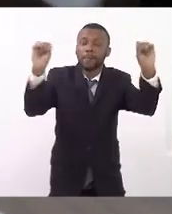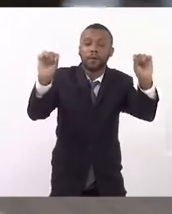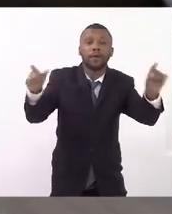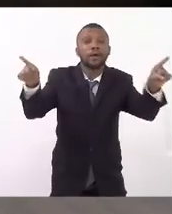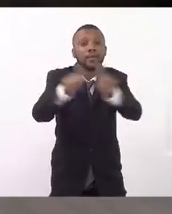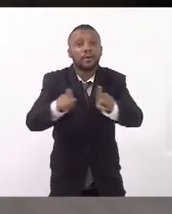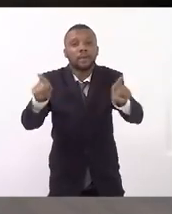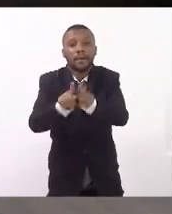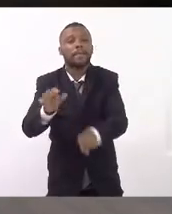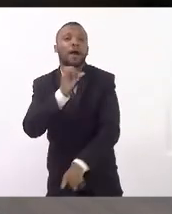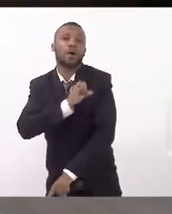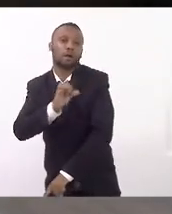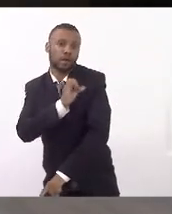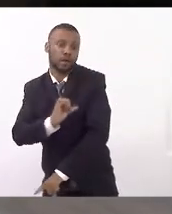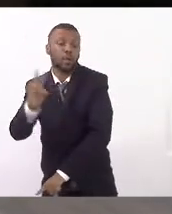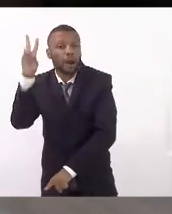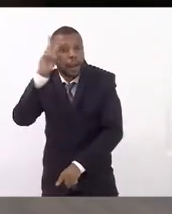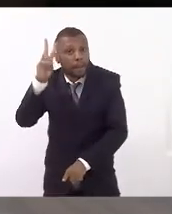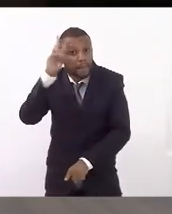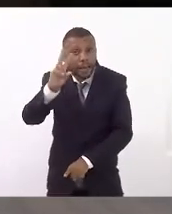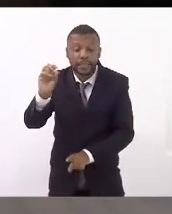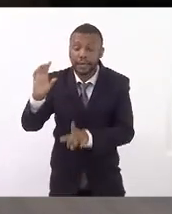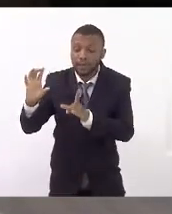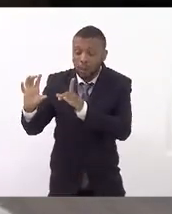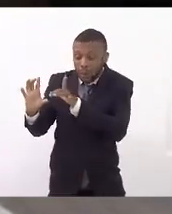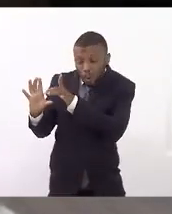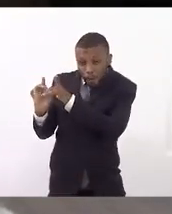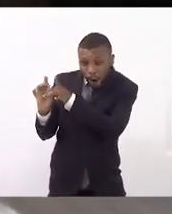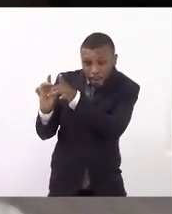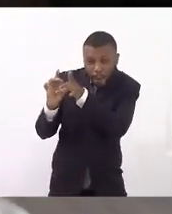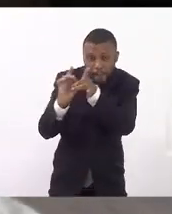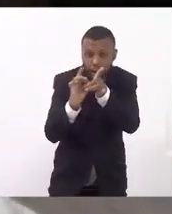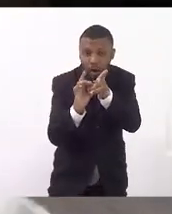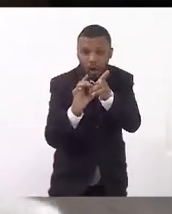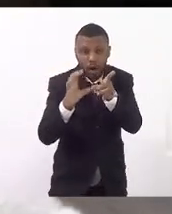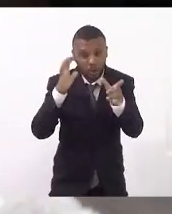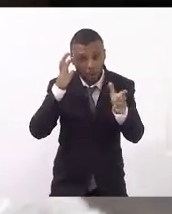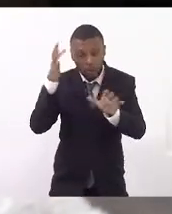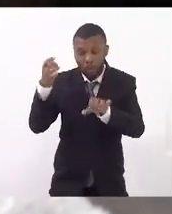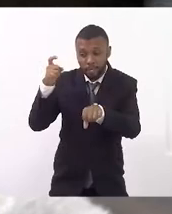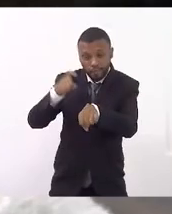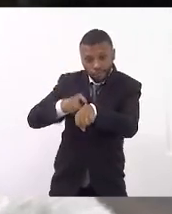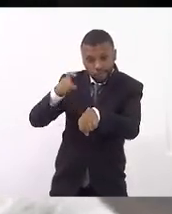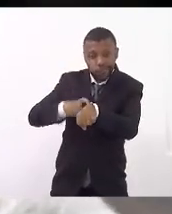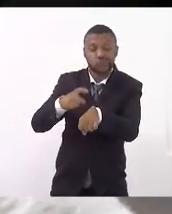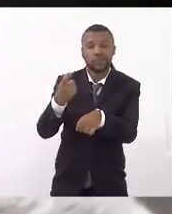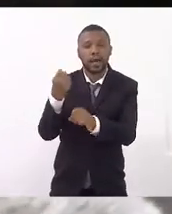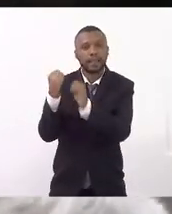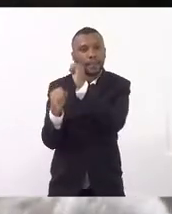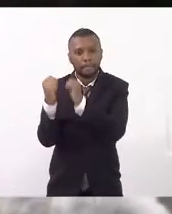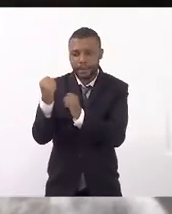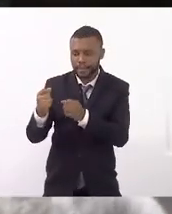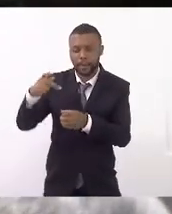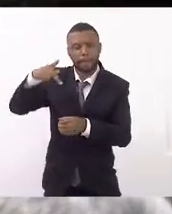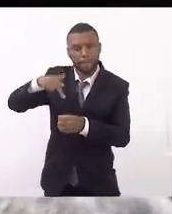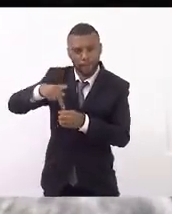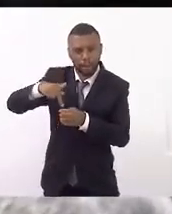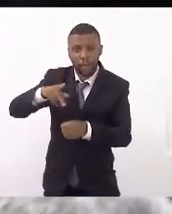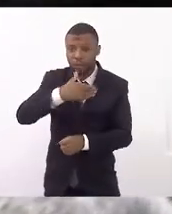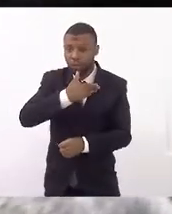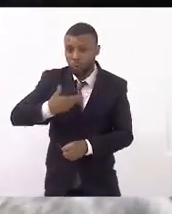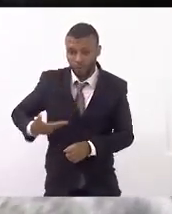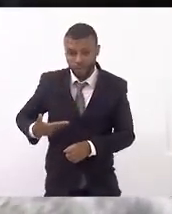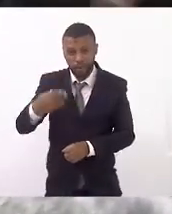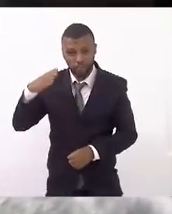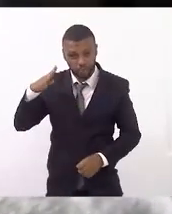o Rio de Janeiro. Lembrar que, no contexto de desmonte recente da Petrobras do governo Bolsonaro, uma das